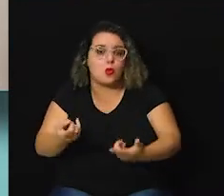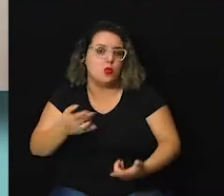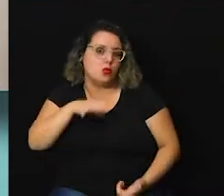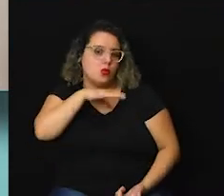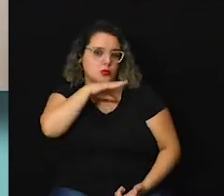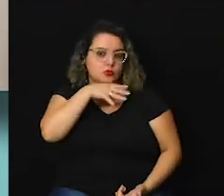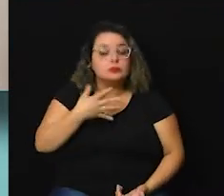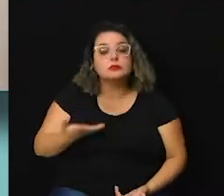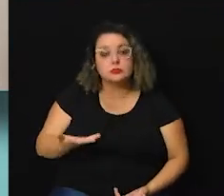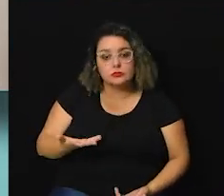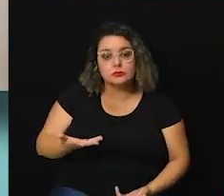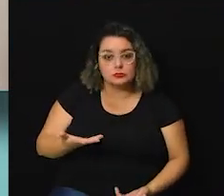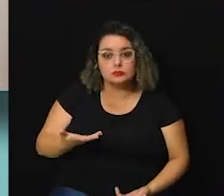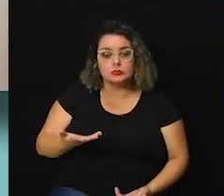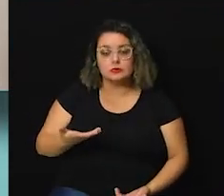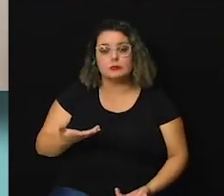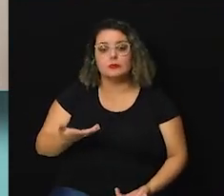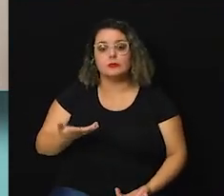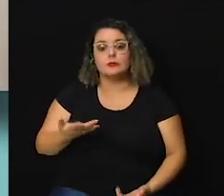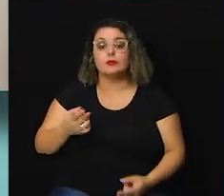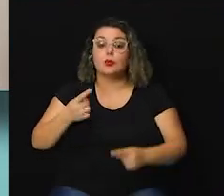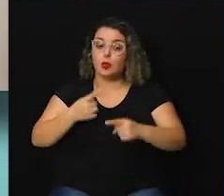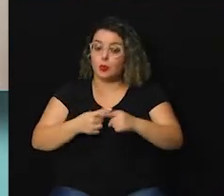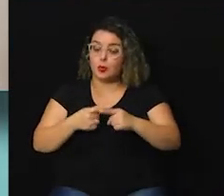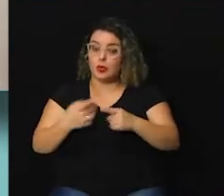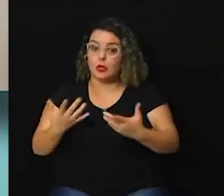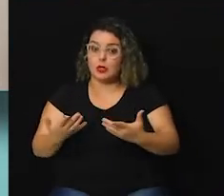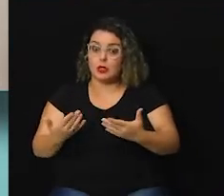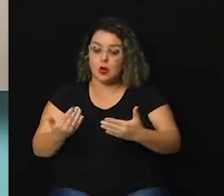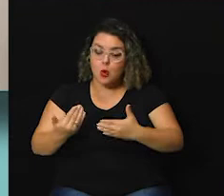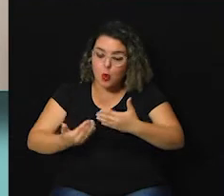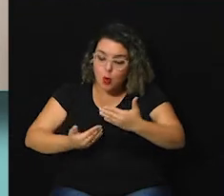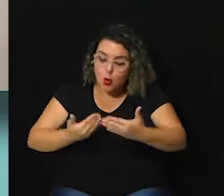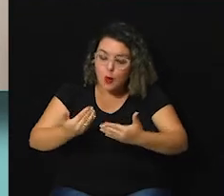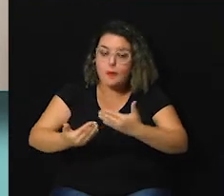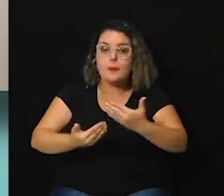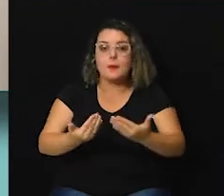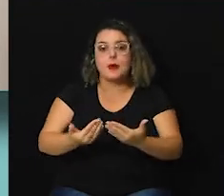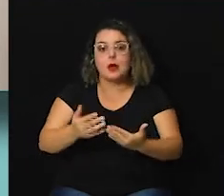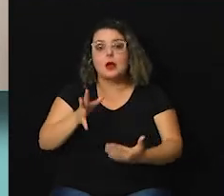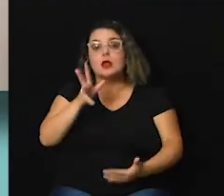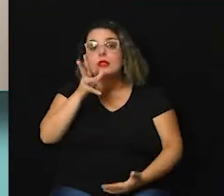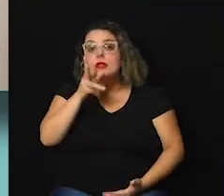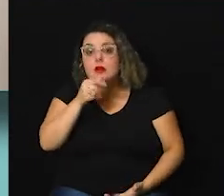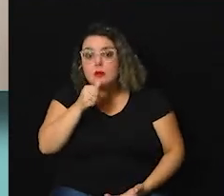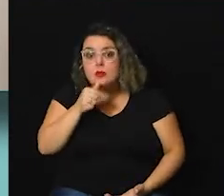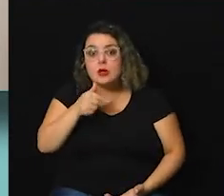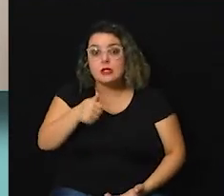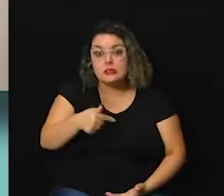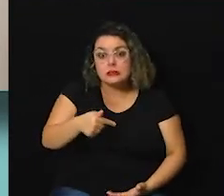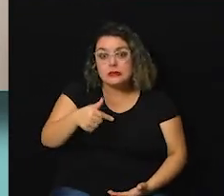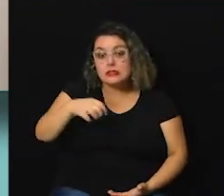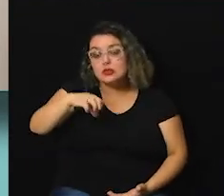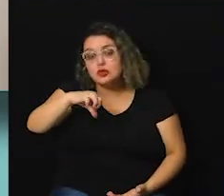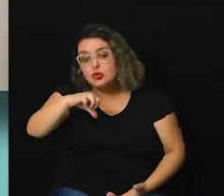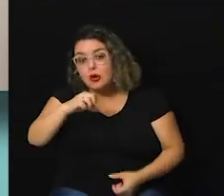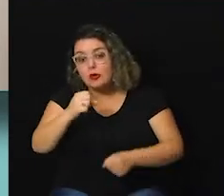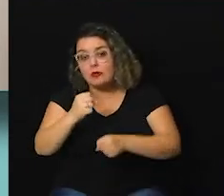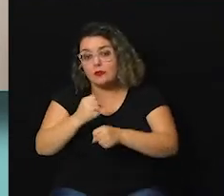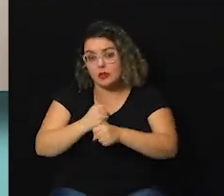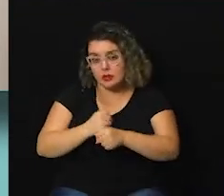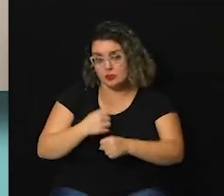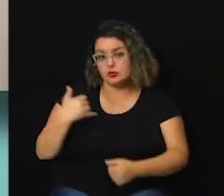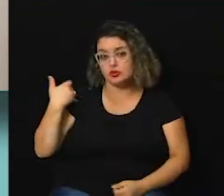outros indivíduos, com outras espécies. Até porque elas também começam a se reproduzir tardiamente, em torno de 7 a 9